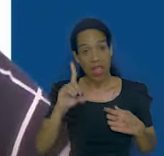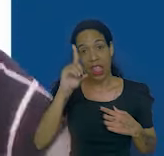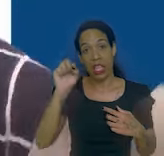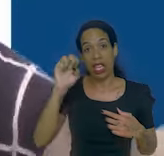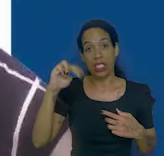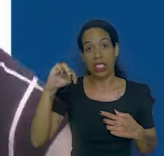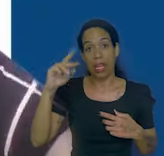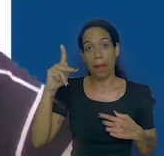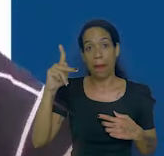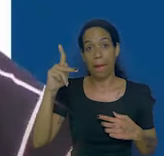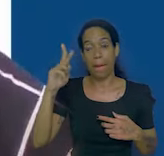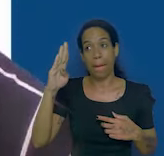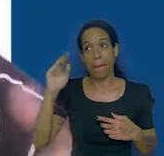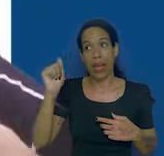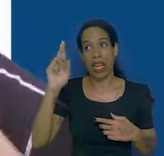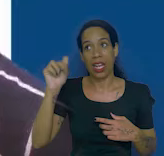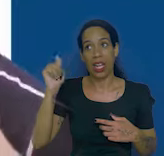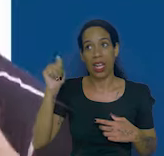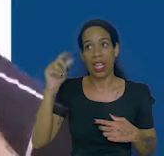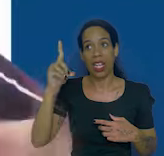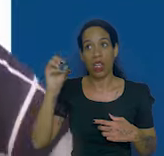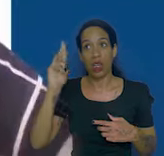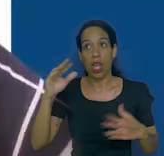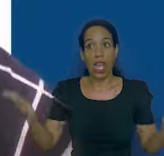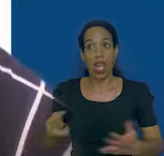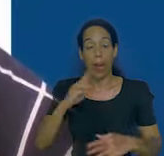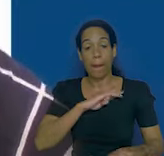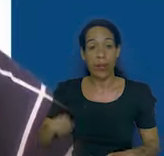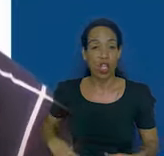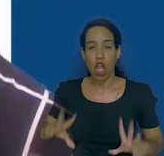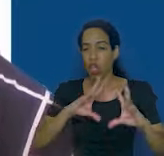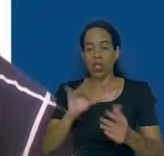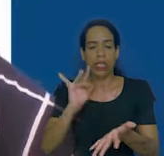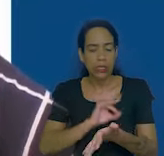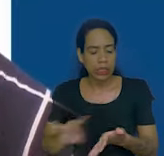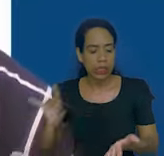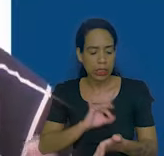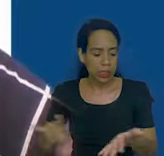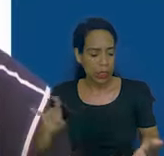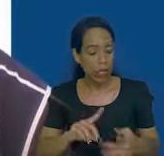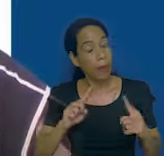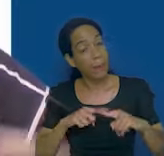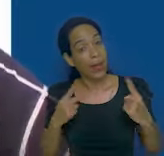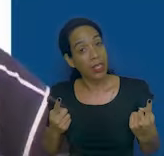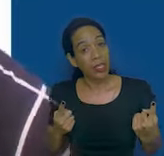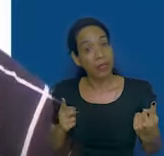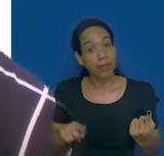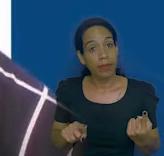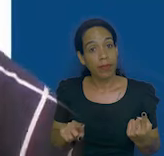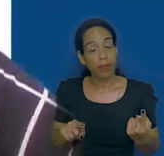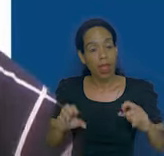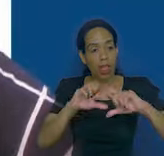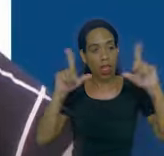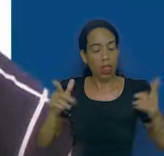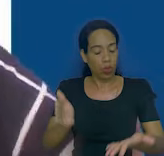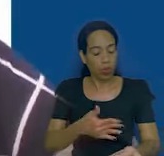desembargador da casa, ministro agora, e ele é, assim, sensacional em tudo que ele escreve. Mas é uma coisa que a gente deixou